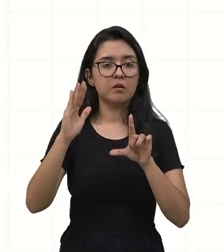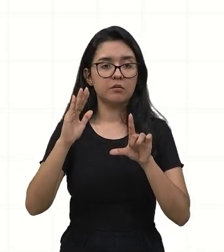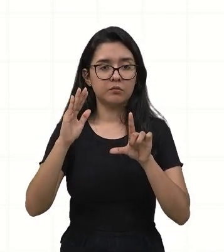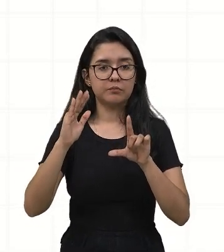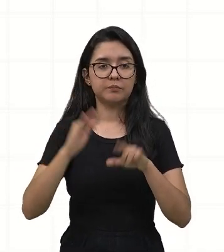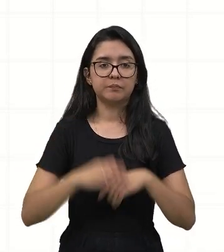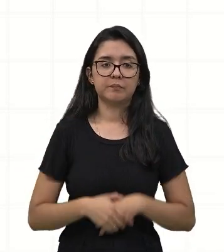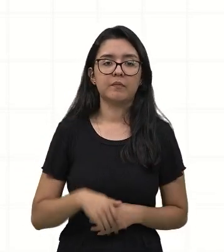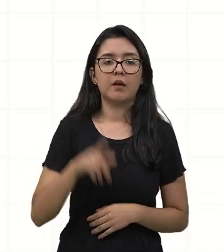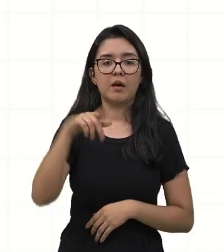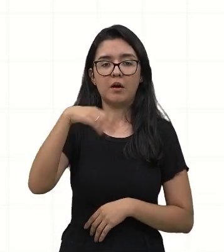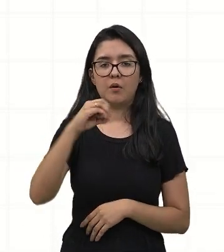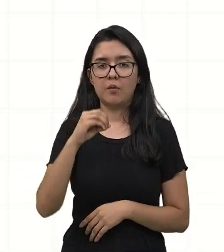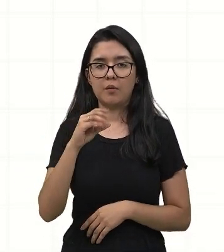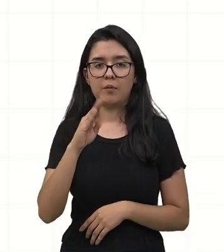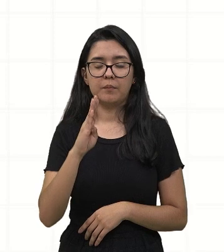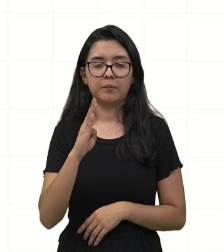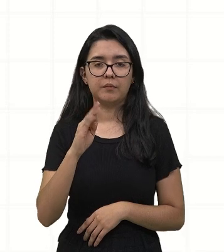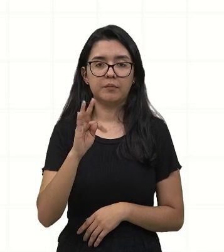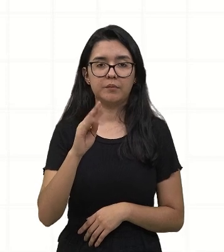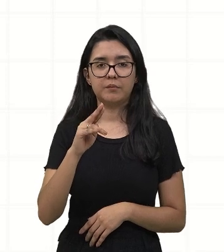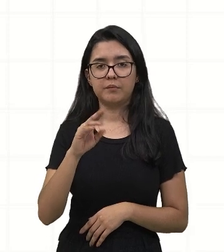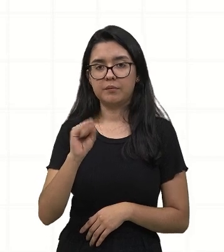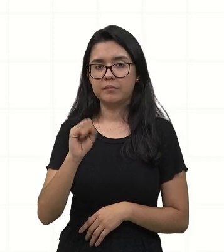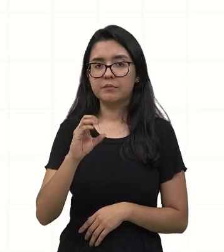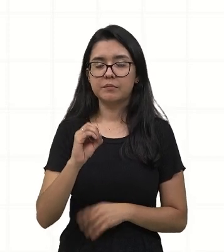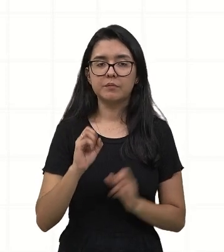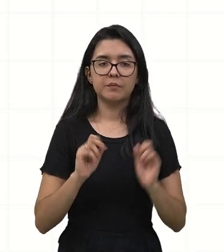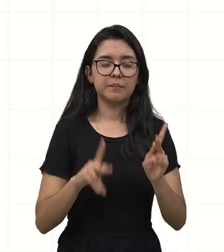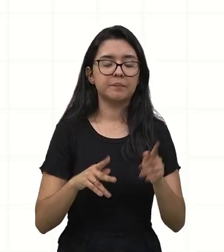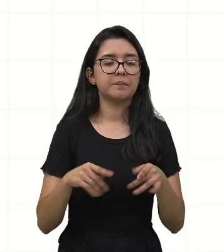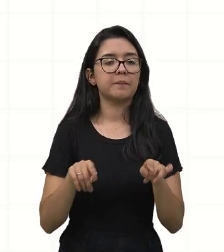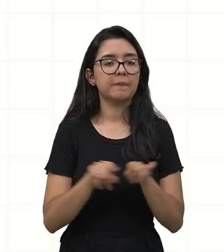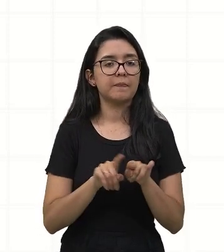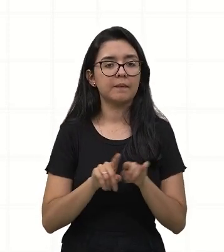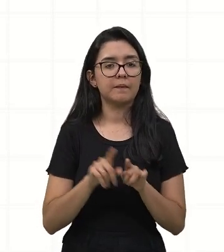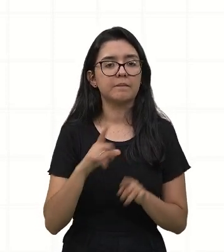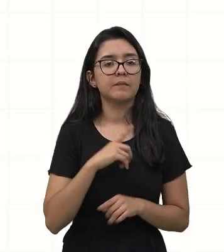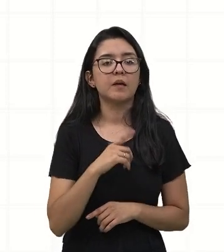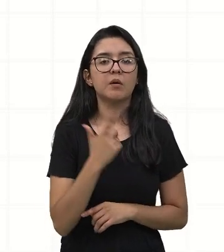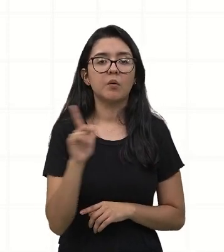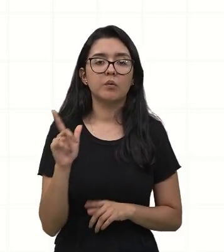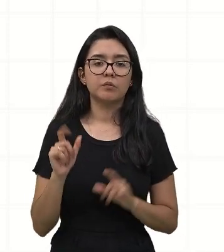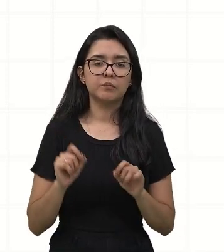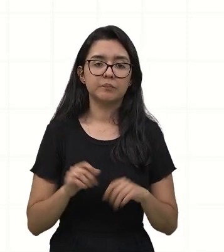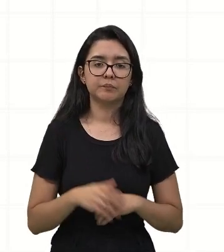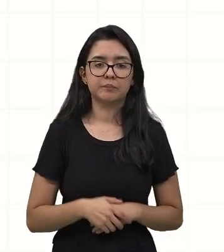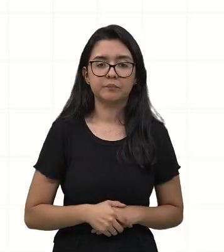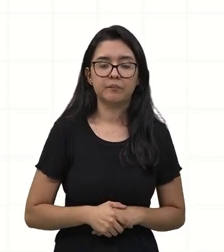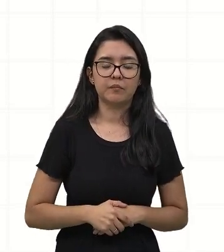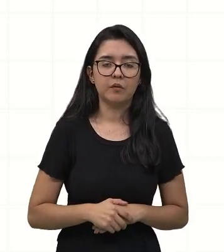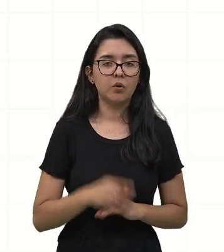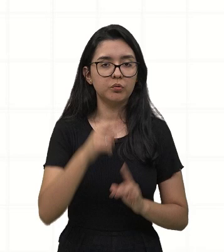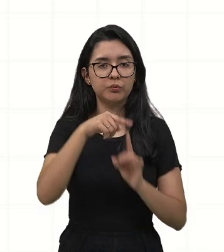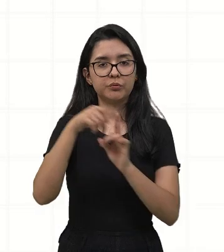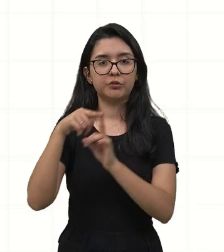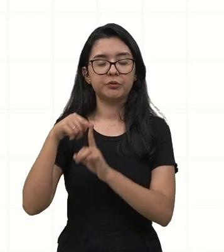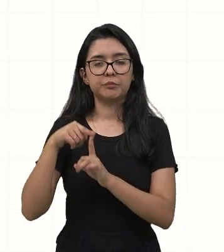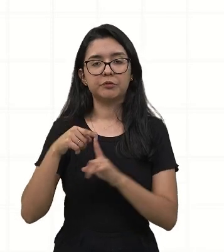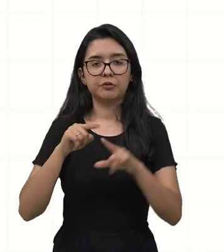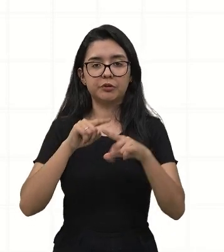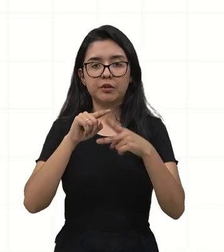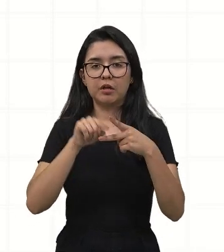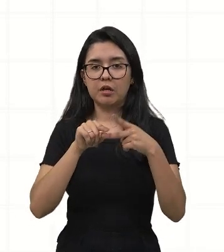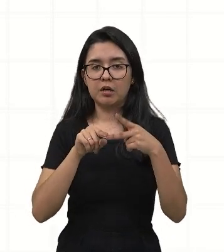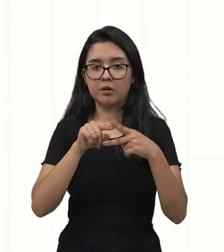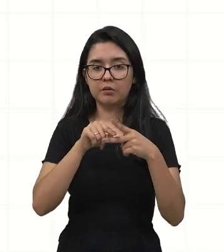de um ângulo obtuso. Beleza? E ainda tem mais o ângulo raso. Olha, raso, pessoal.